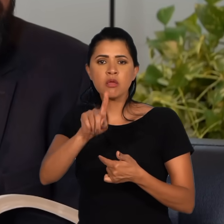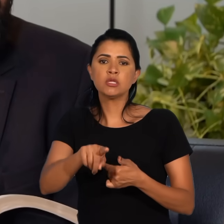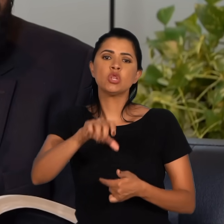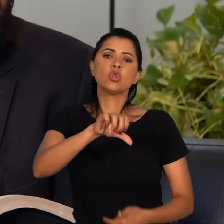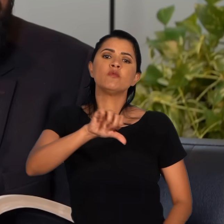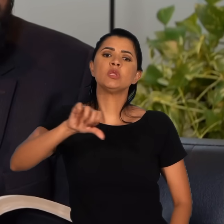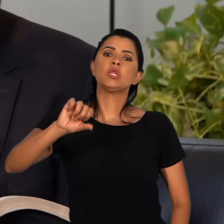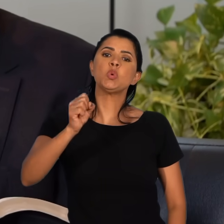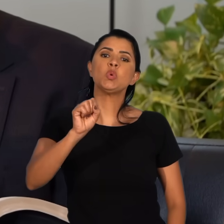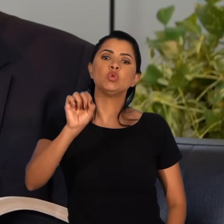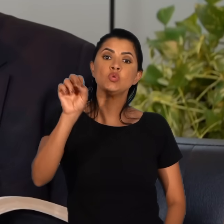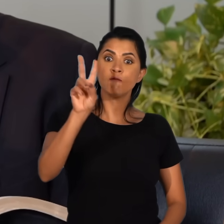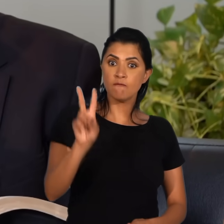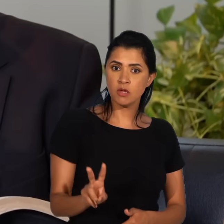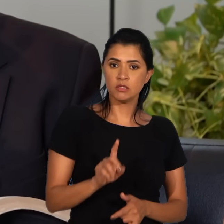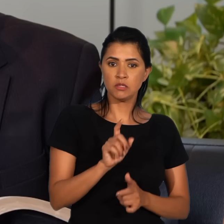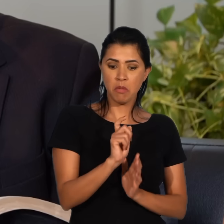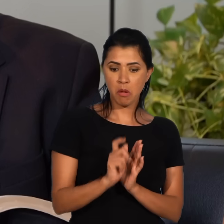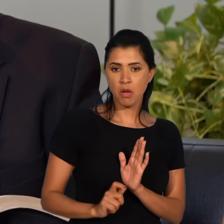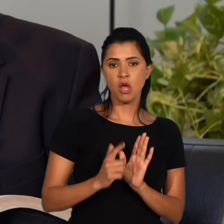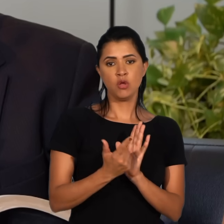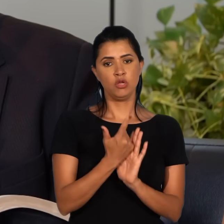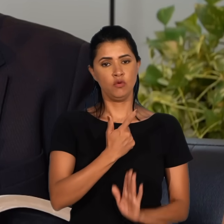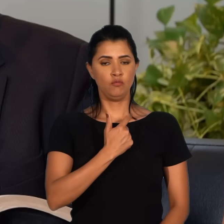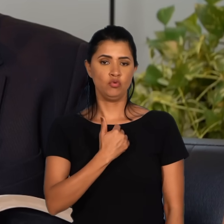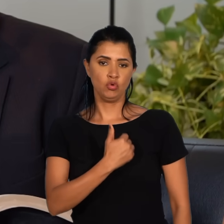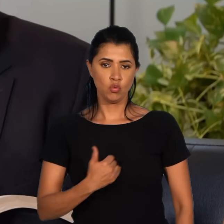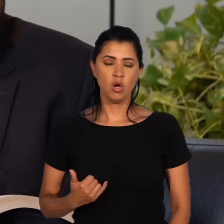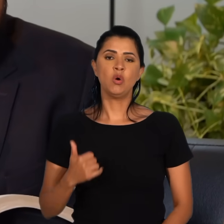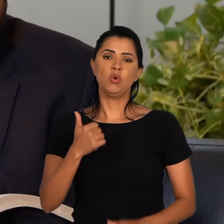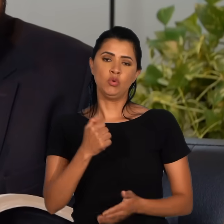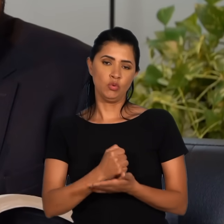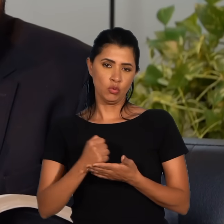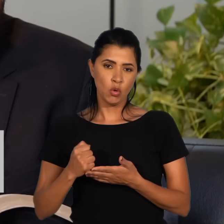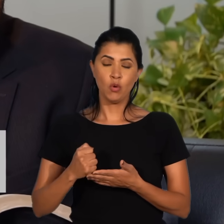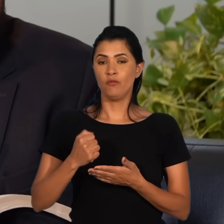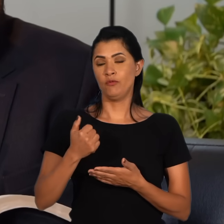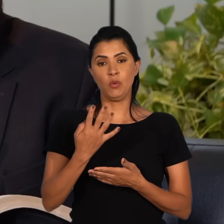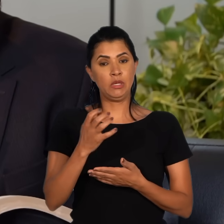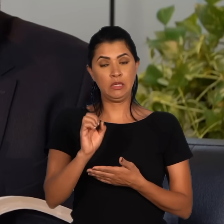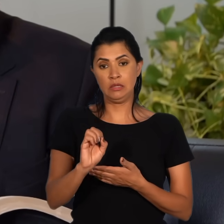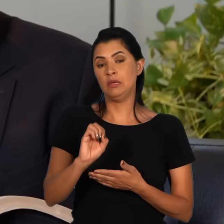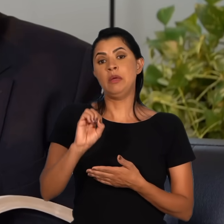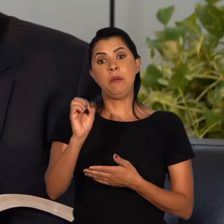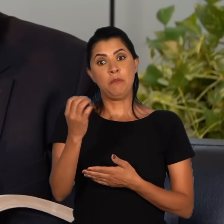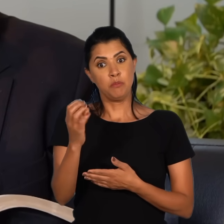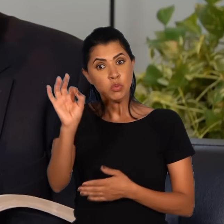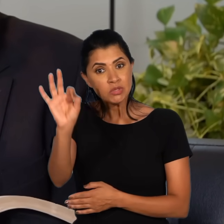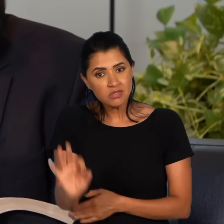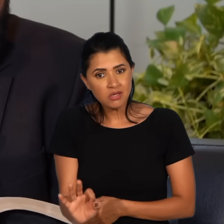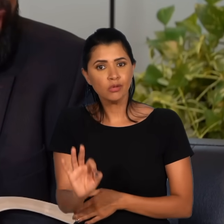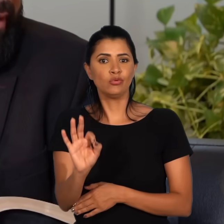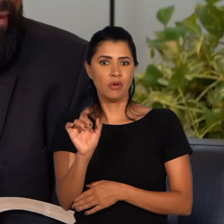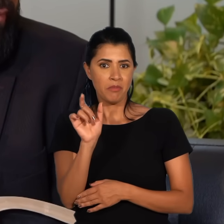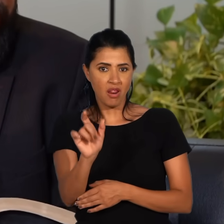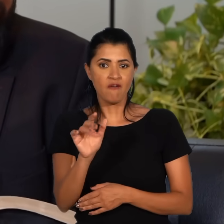só no livro de João no Novo Testamento 241 vezes no livro de João 98 ou seja 40%